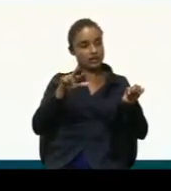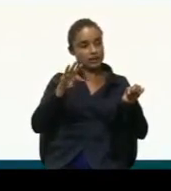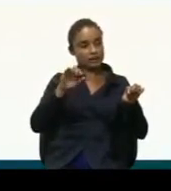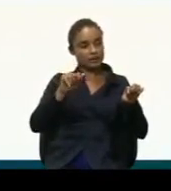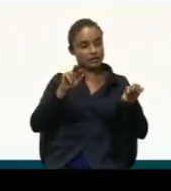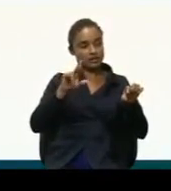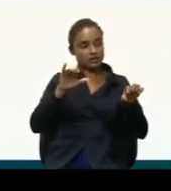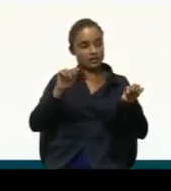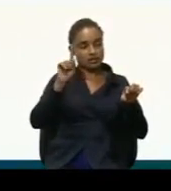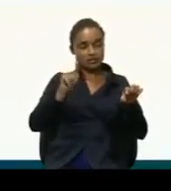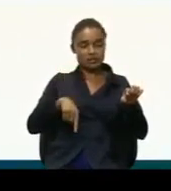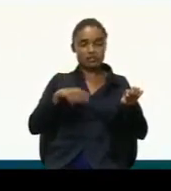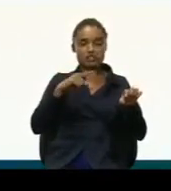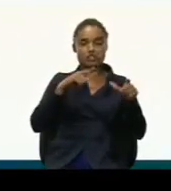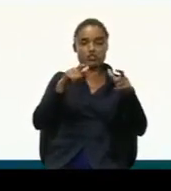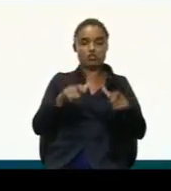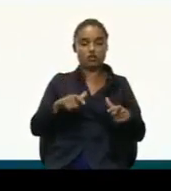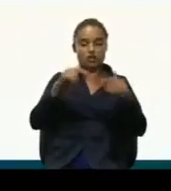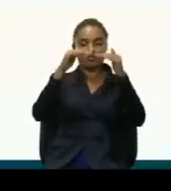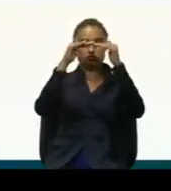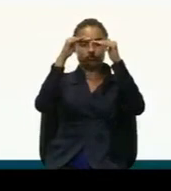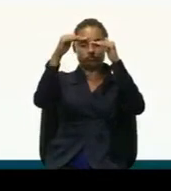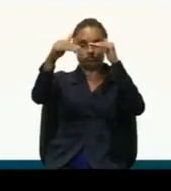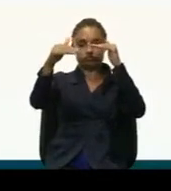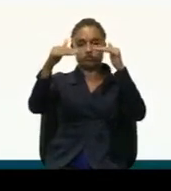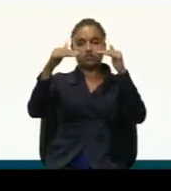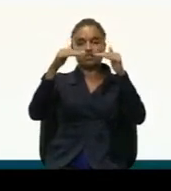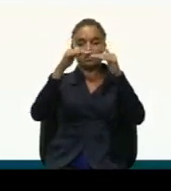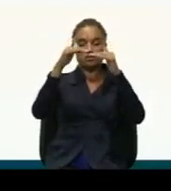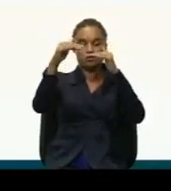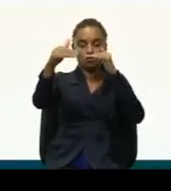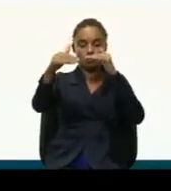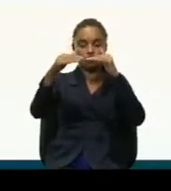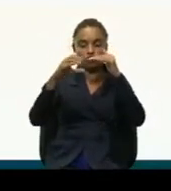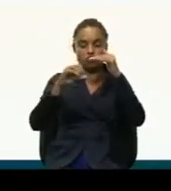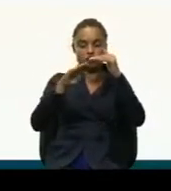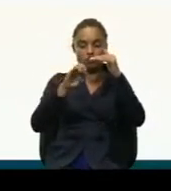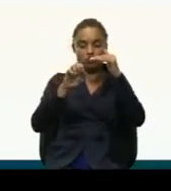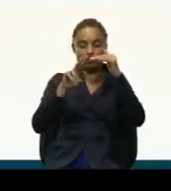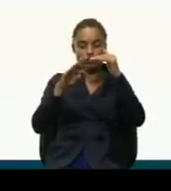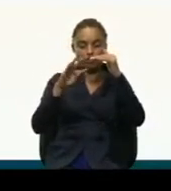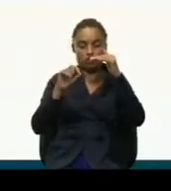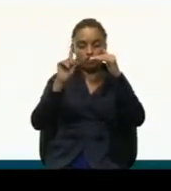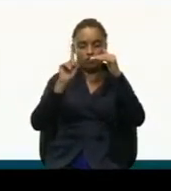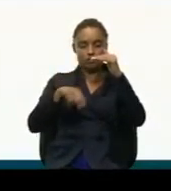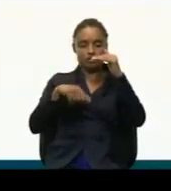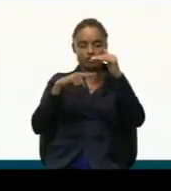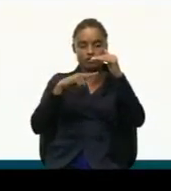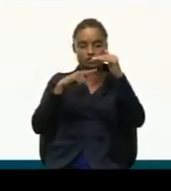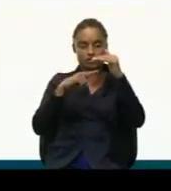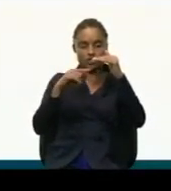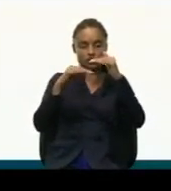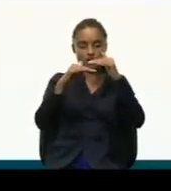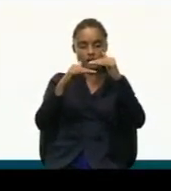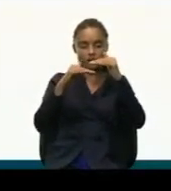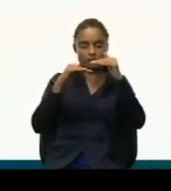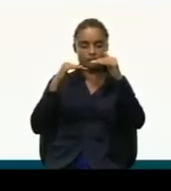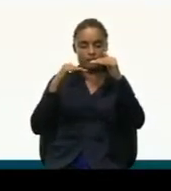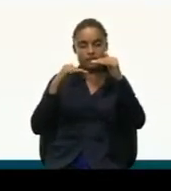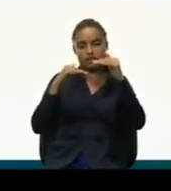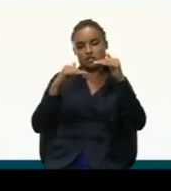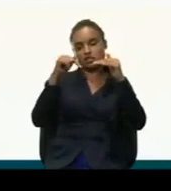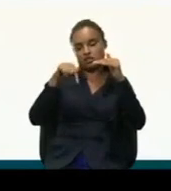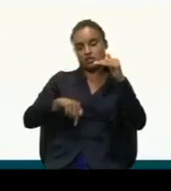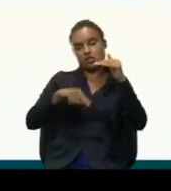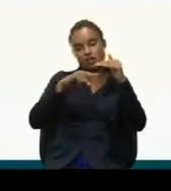coberto, certo? A gente tem um local coberto, a gente tem uma bancada de... Opa,